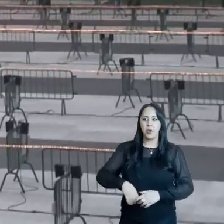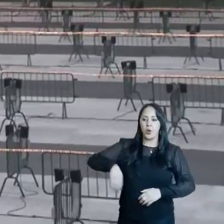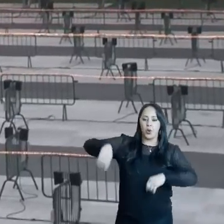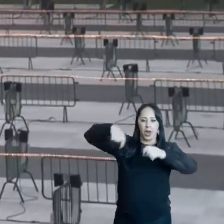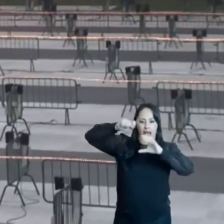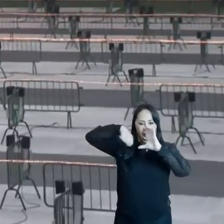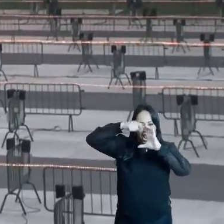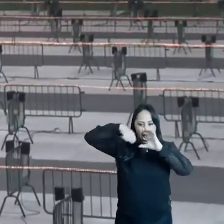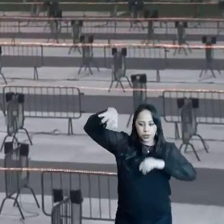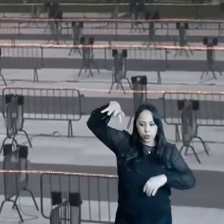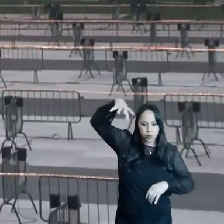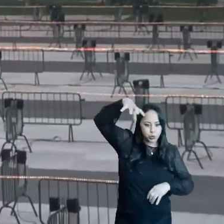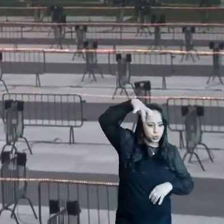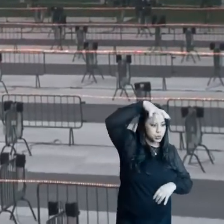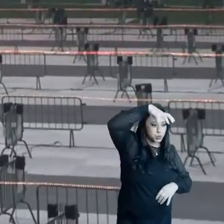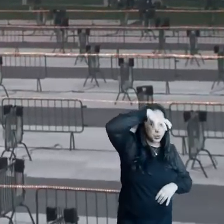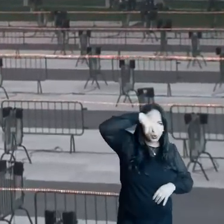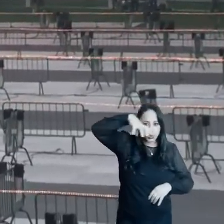você.